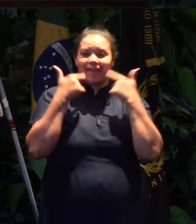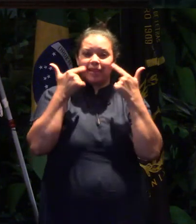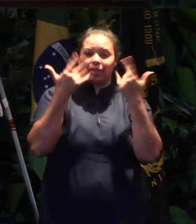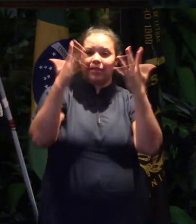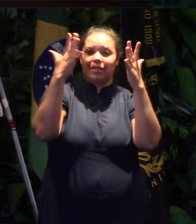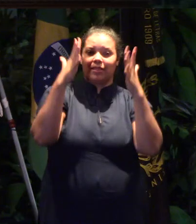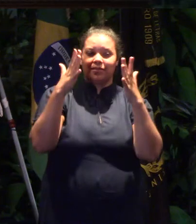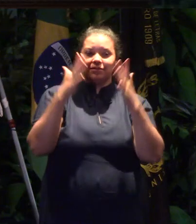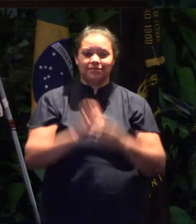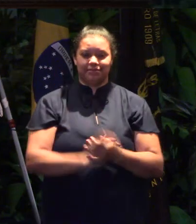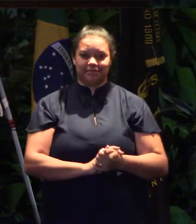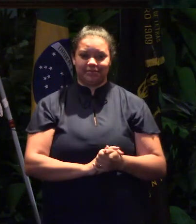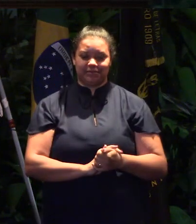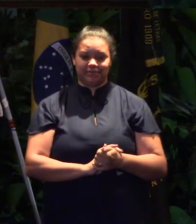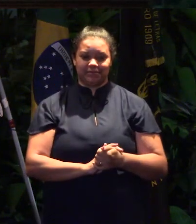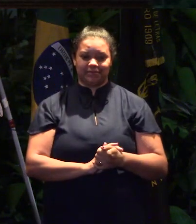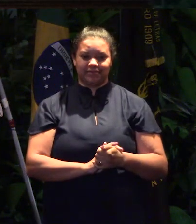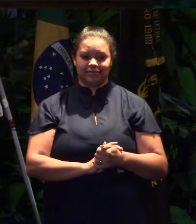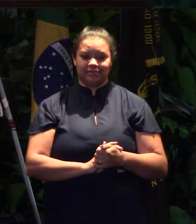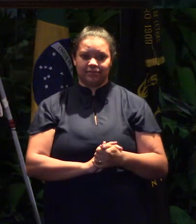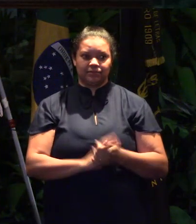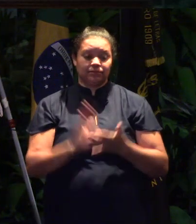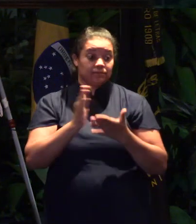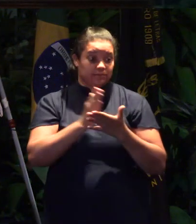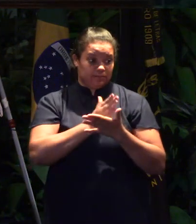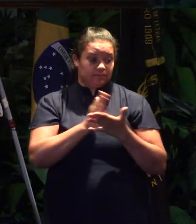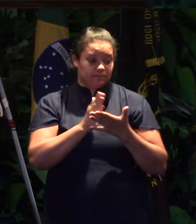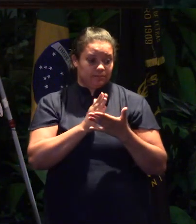Aplausos. Muito obrigada.